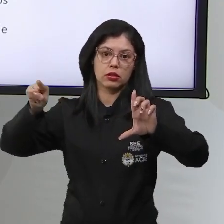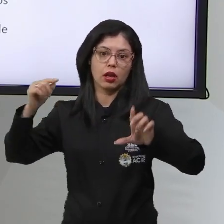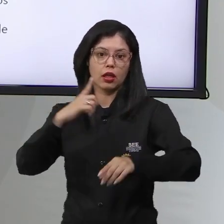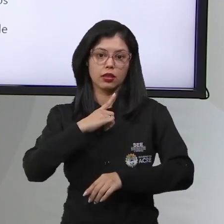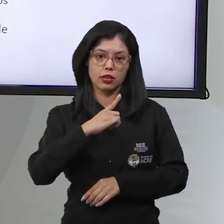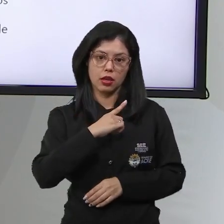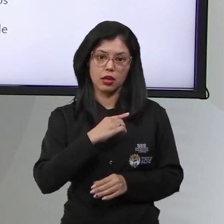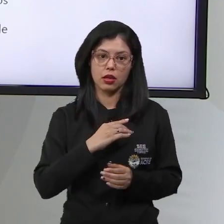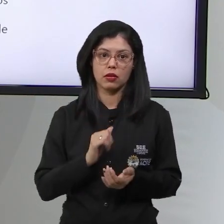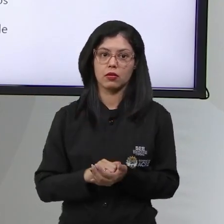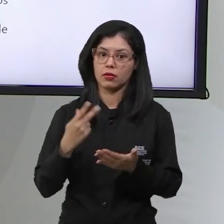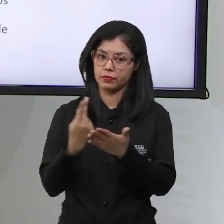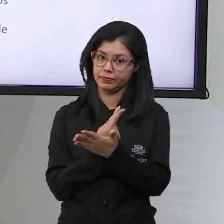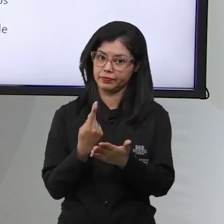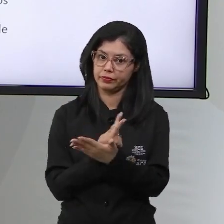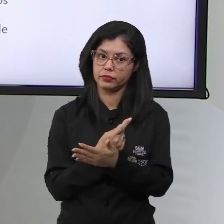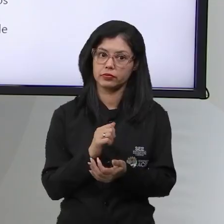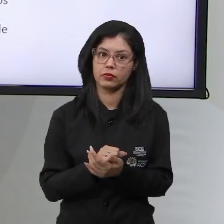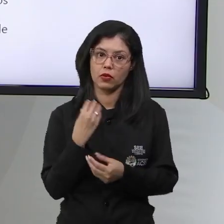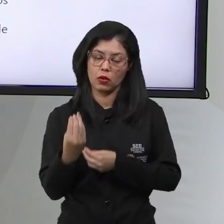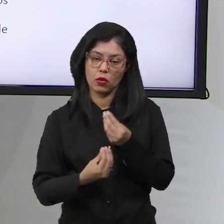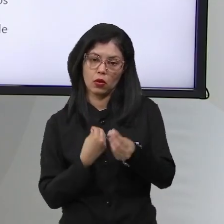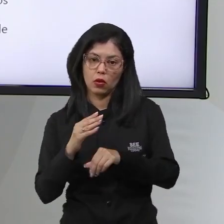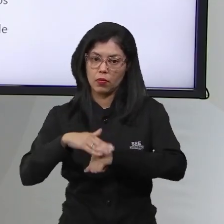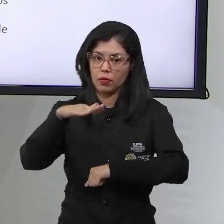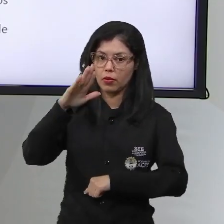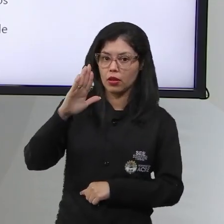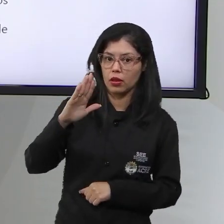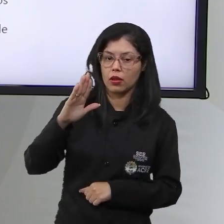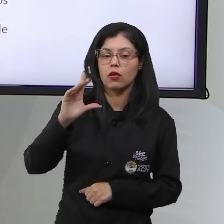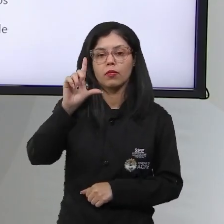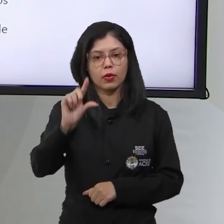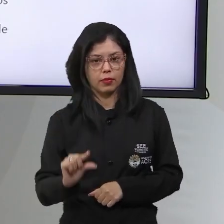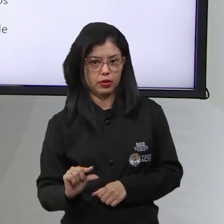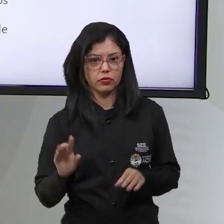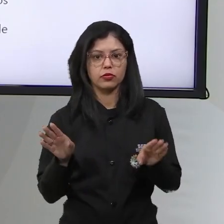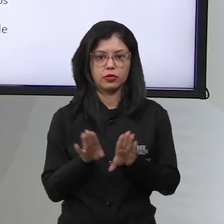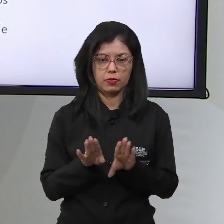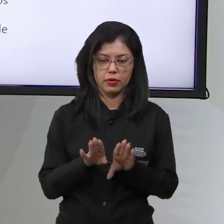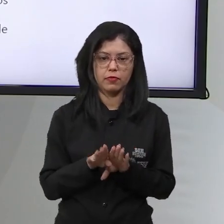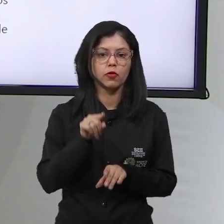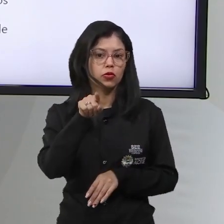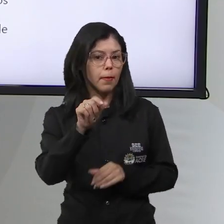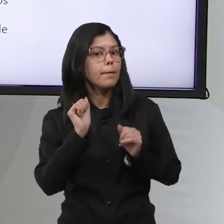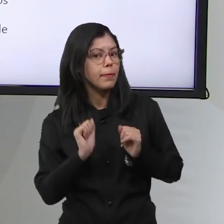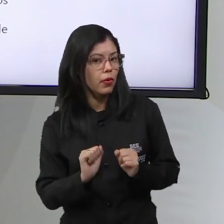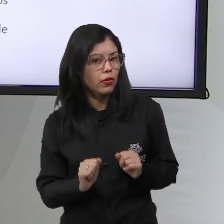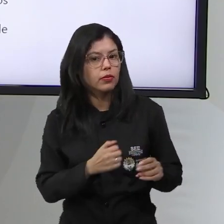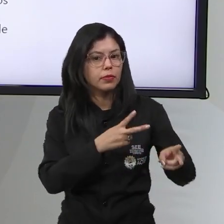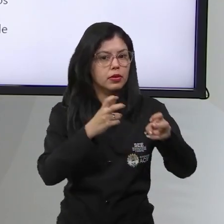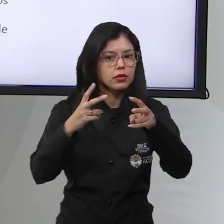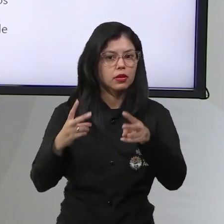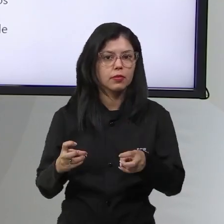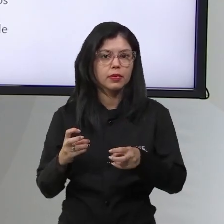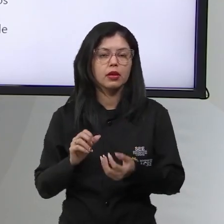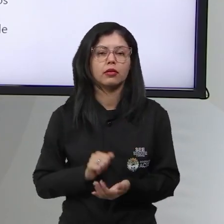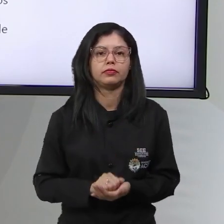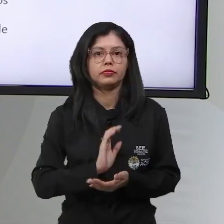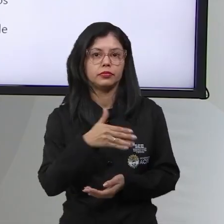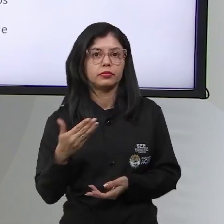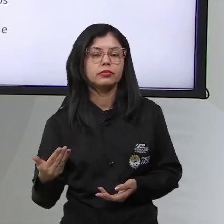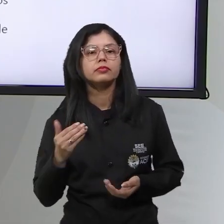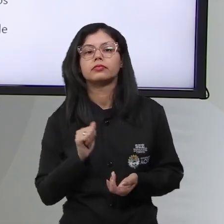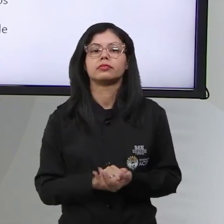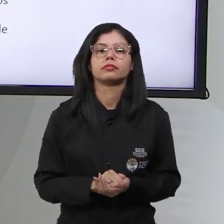uma margem de erro, tanto para mais como para menos. Você pode perceber isso